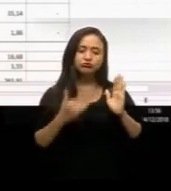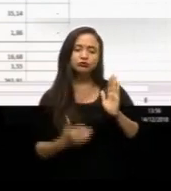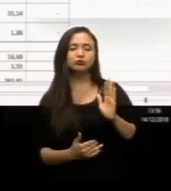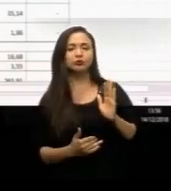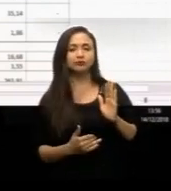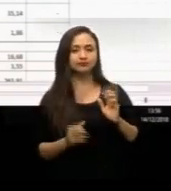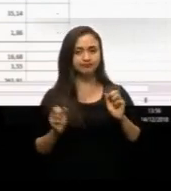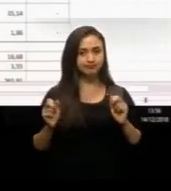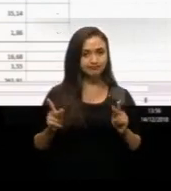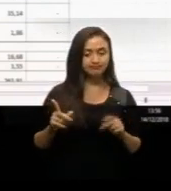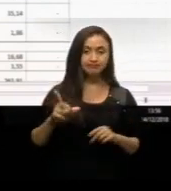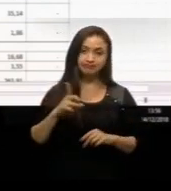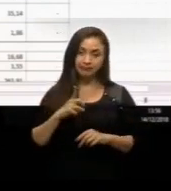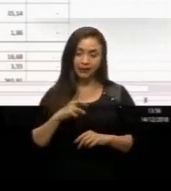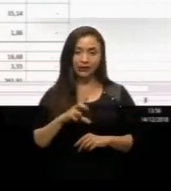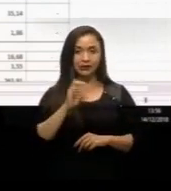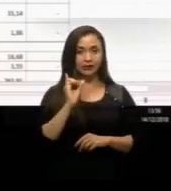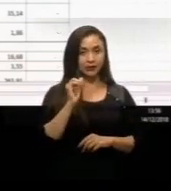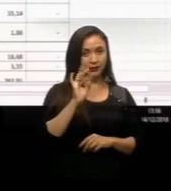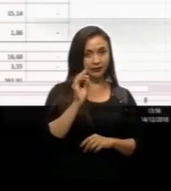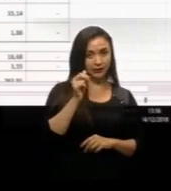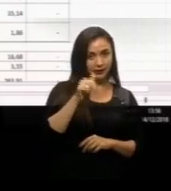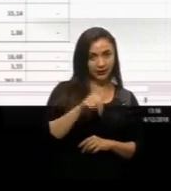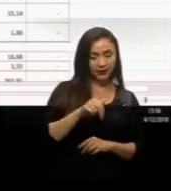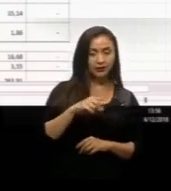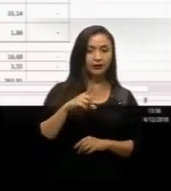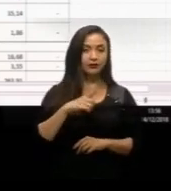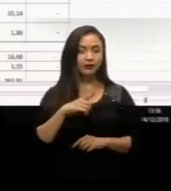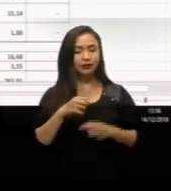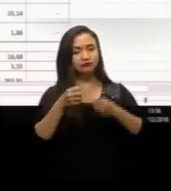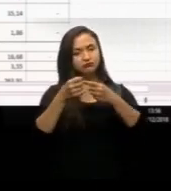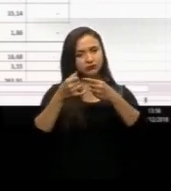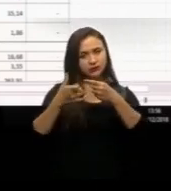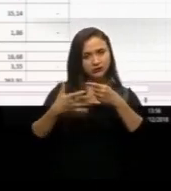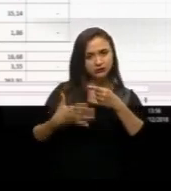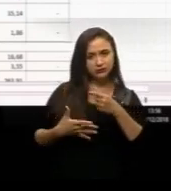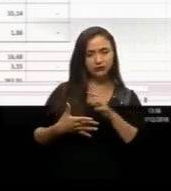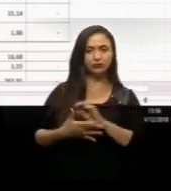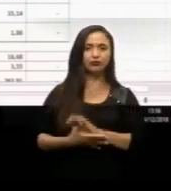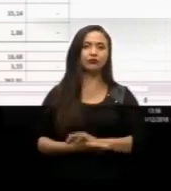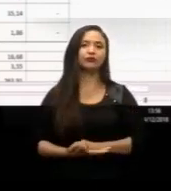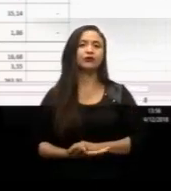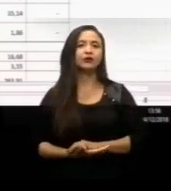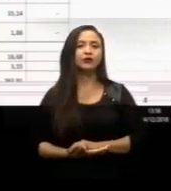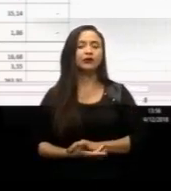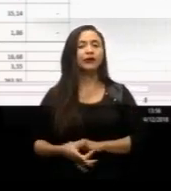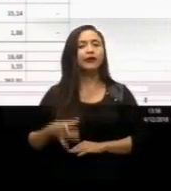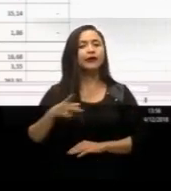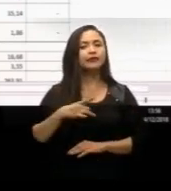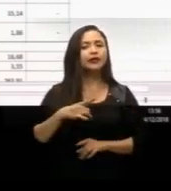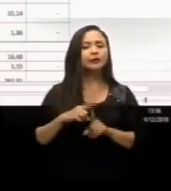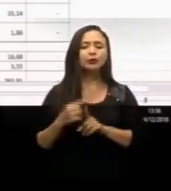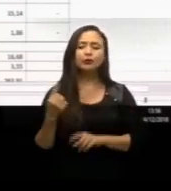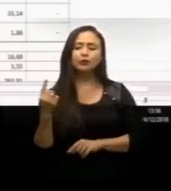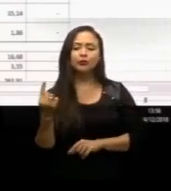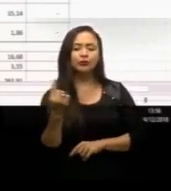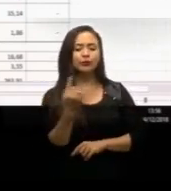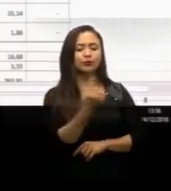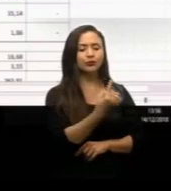Então, a gente tem aqui o item, a gente vai ter a descrição, a gente vai ter a unidade,